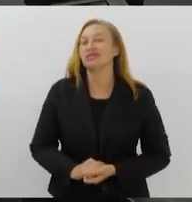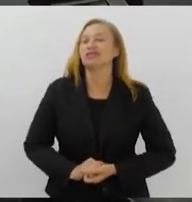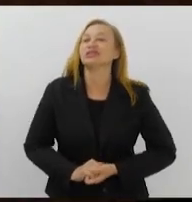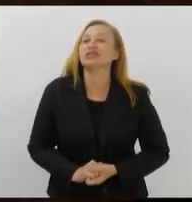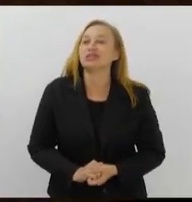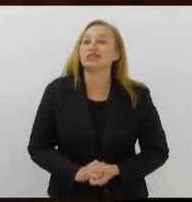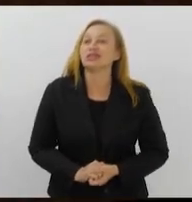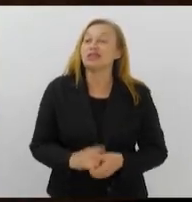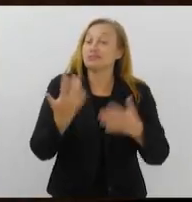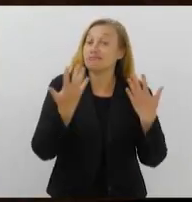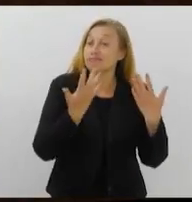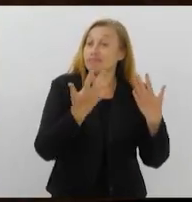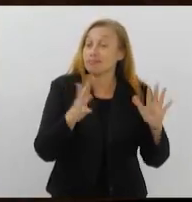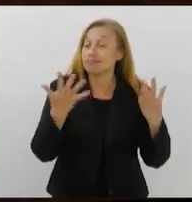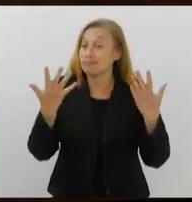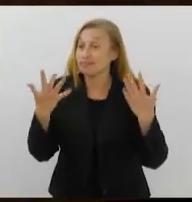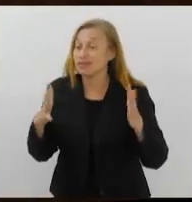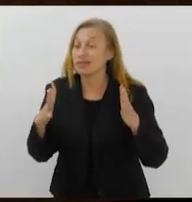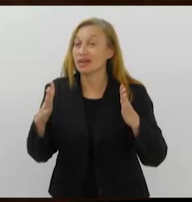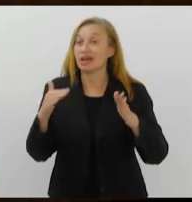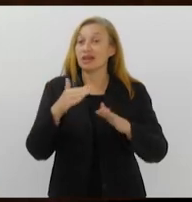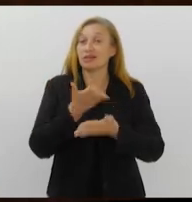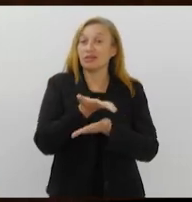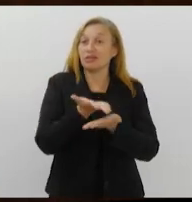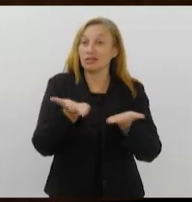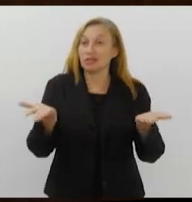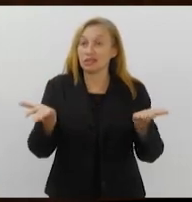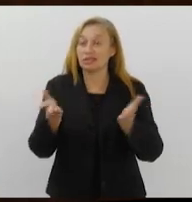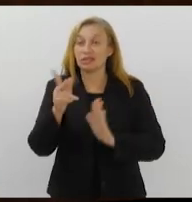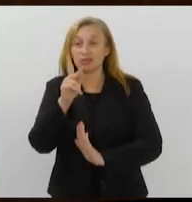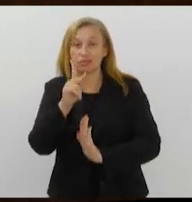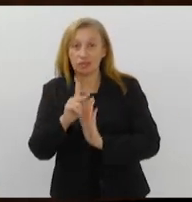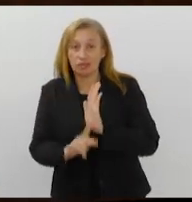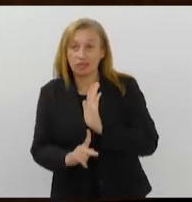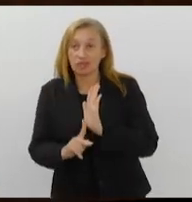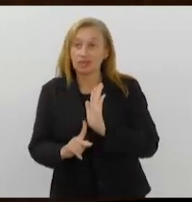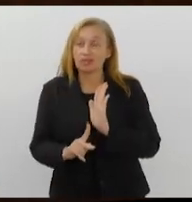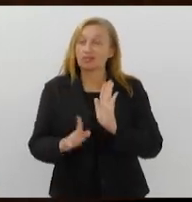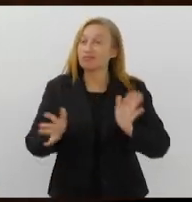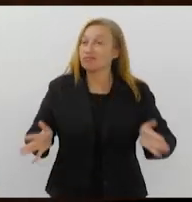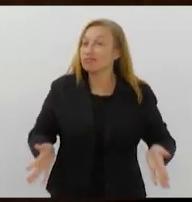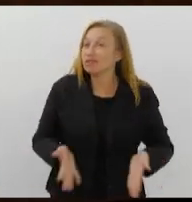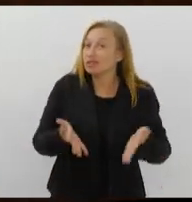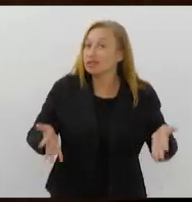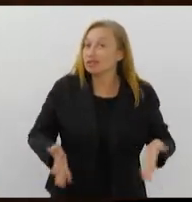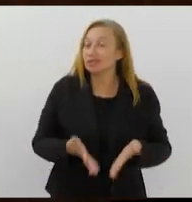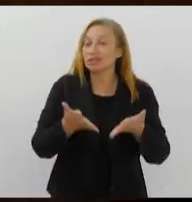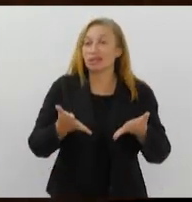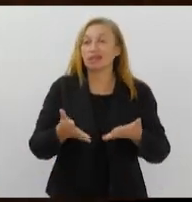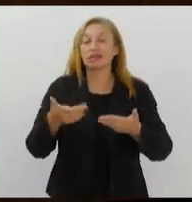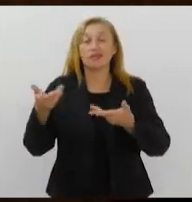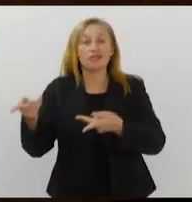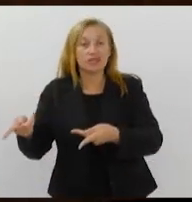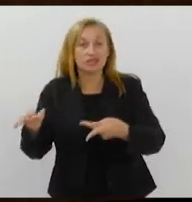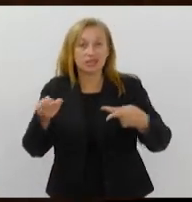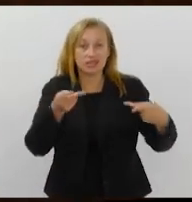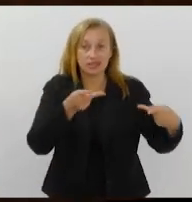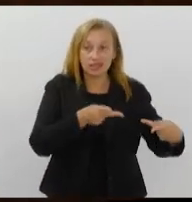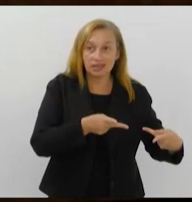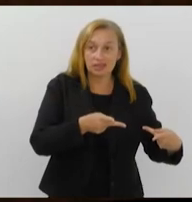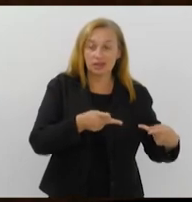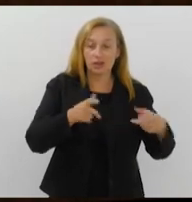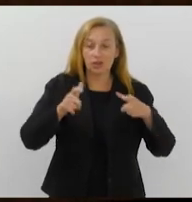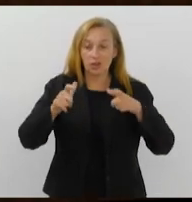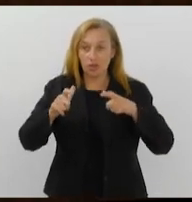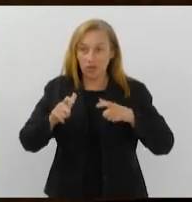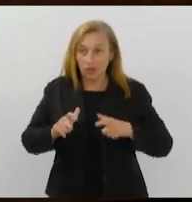aqui saudar os autores desse projeto, saudar a iniciativa da visita ao local